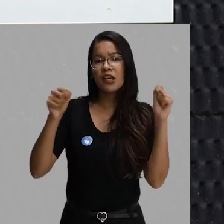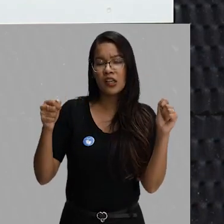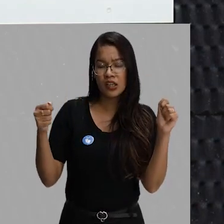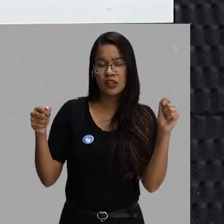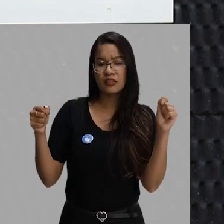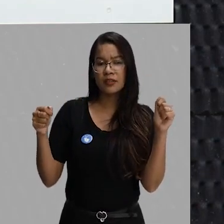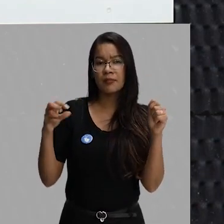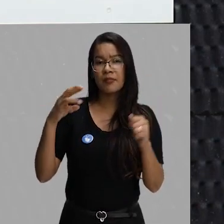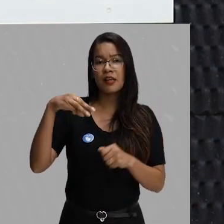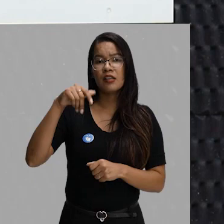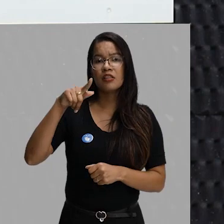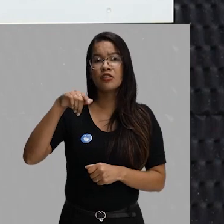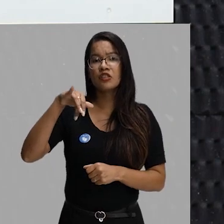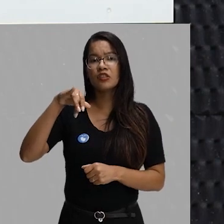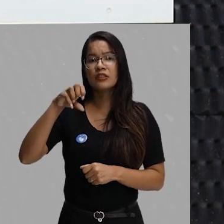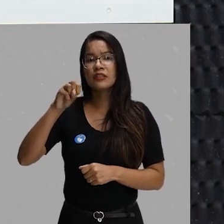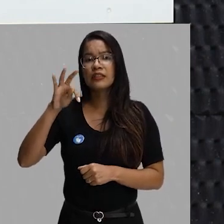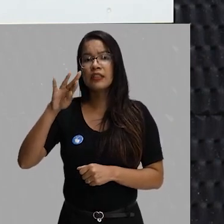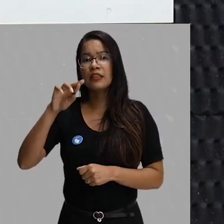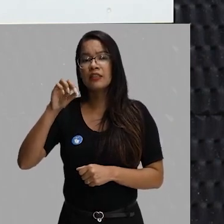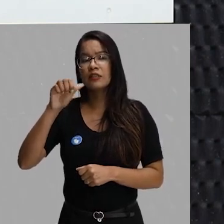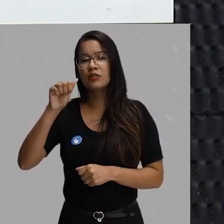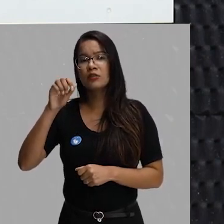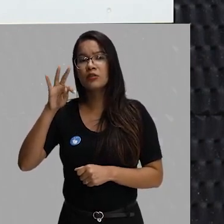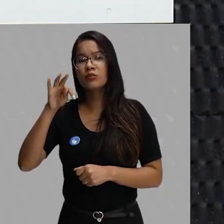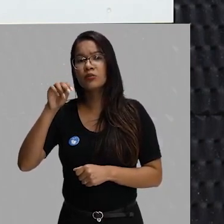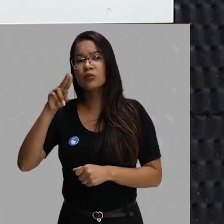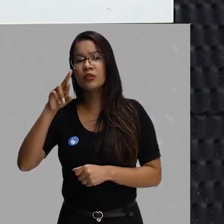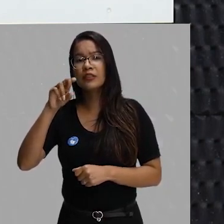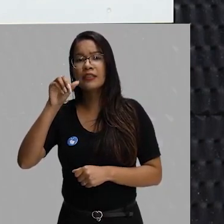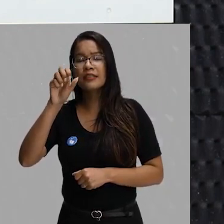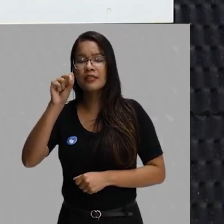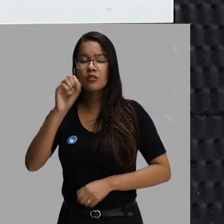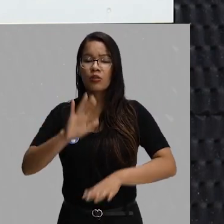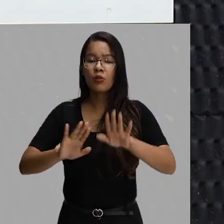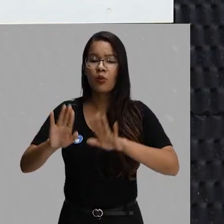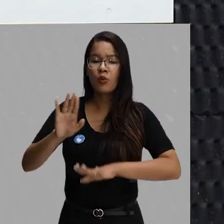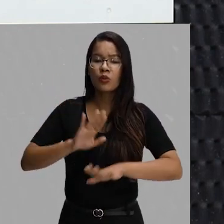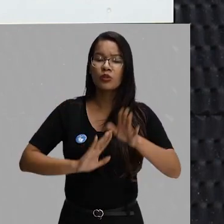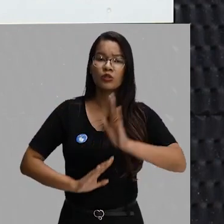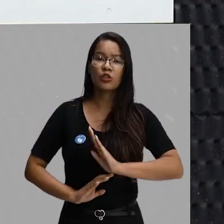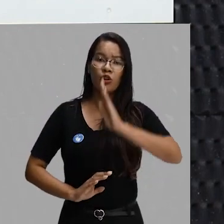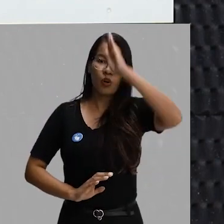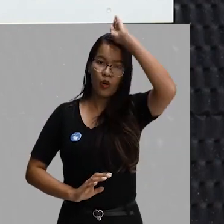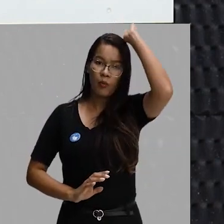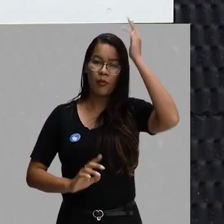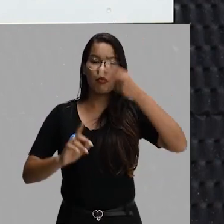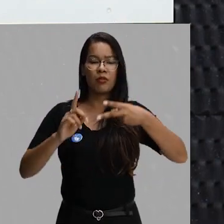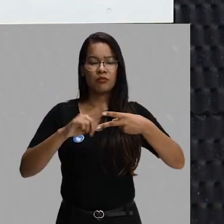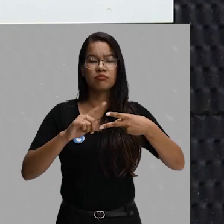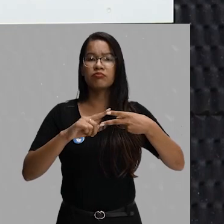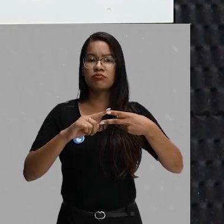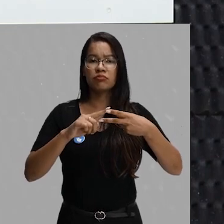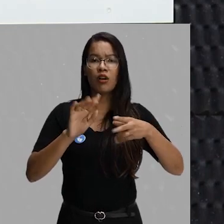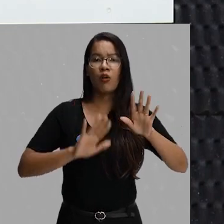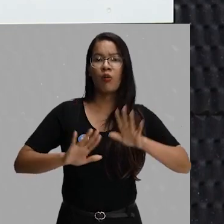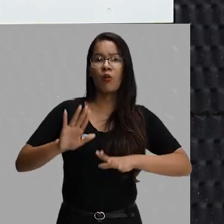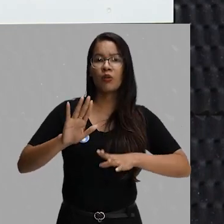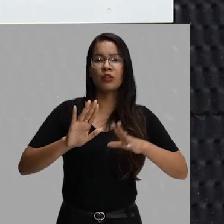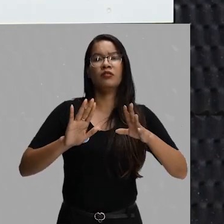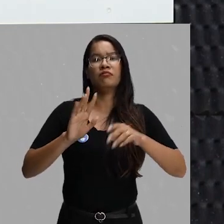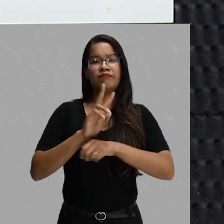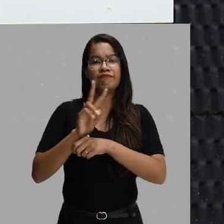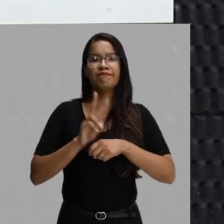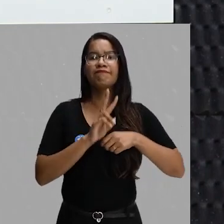dessas magistraturas cuidam de diversas funções de Roma. Uma delas vão cuidar da defesa, do